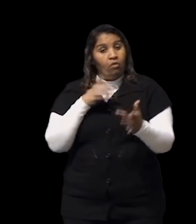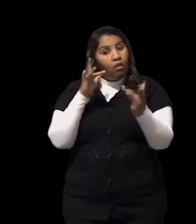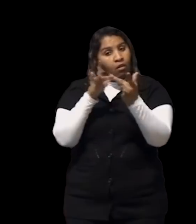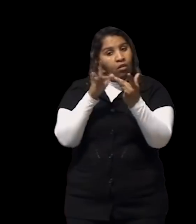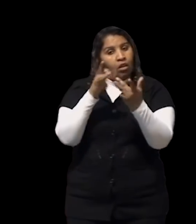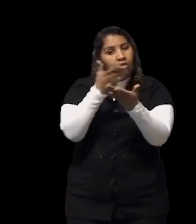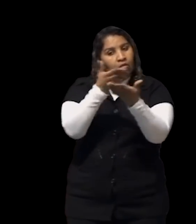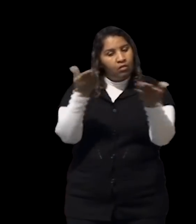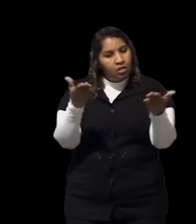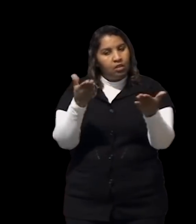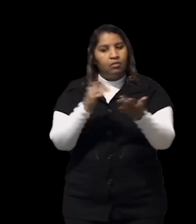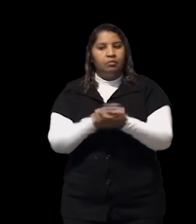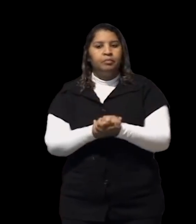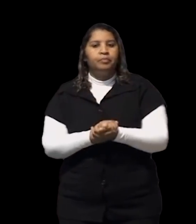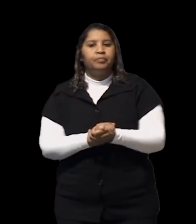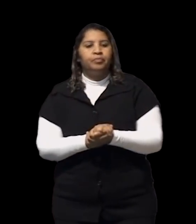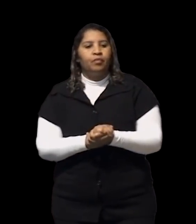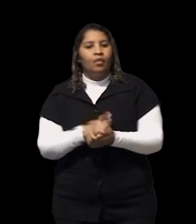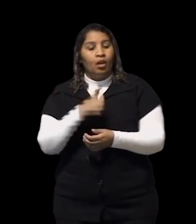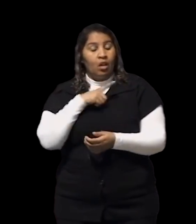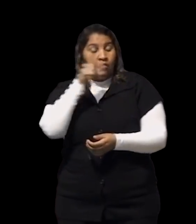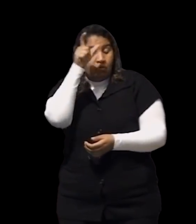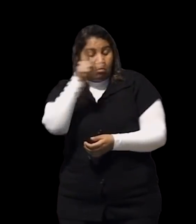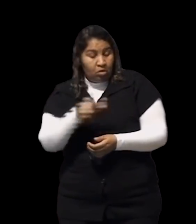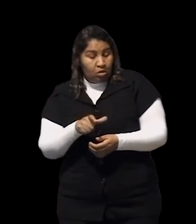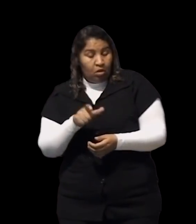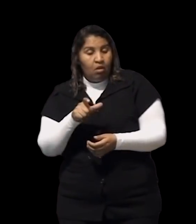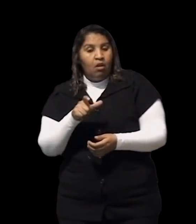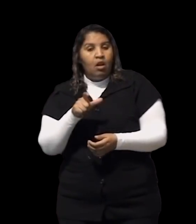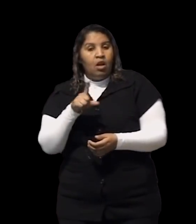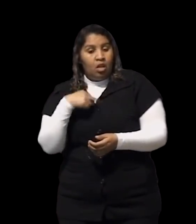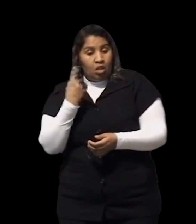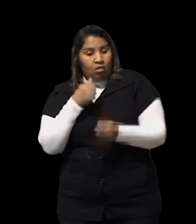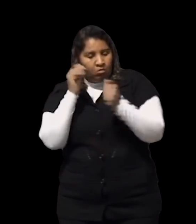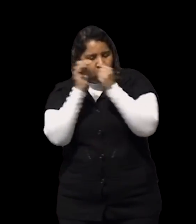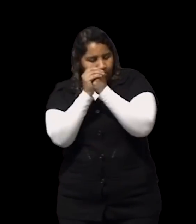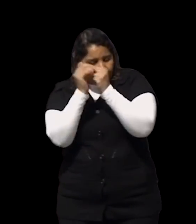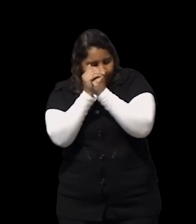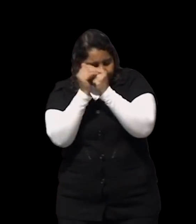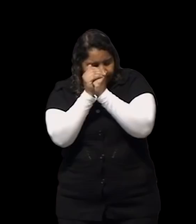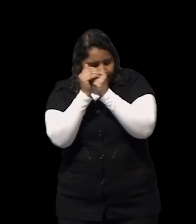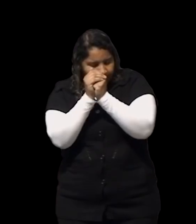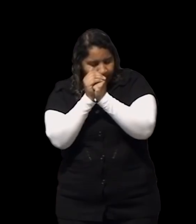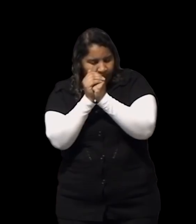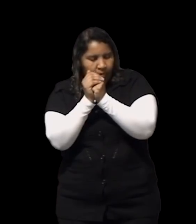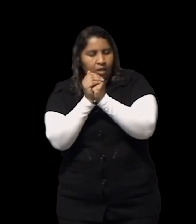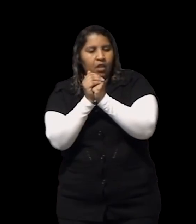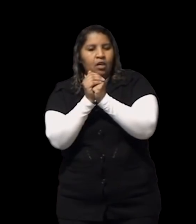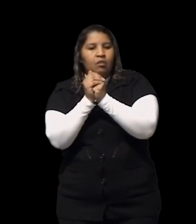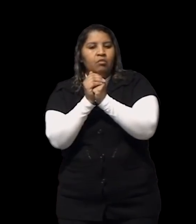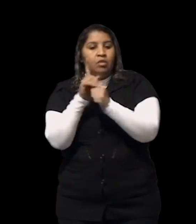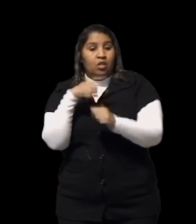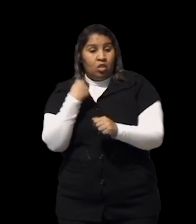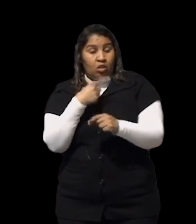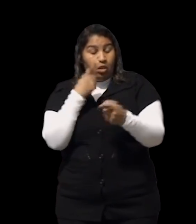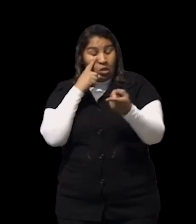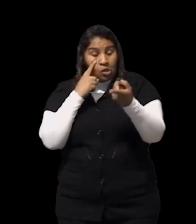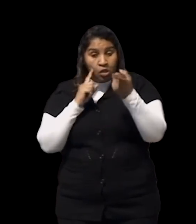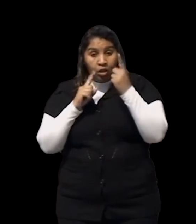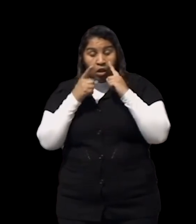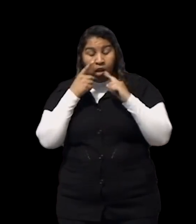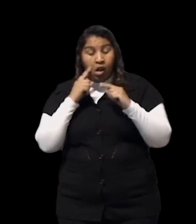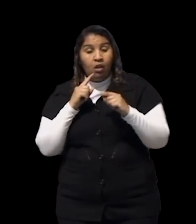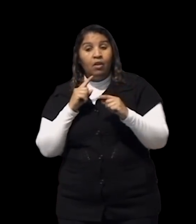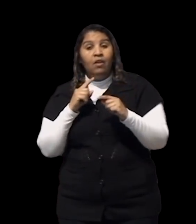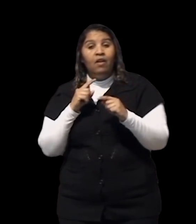teve Gente essa semana que nós Oramos Pastor Marco nosso pastor de família exorou e gente chorou eu dou aquele tem que ser